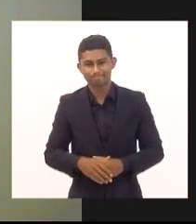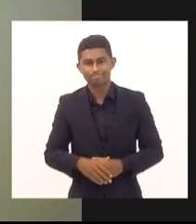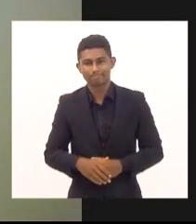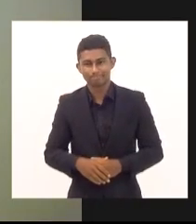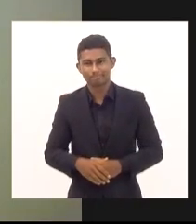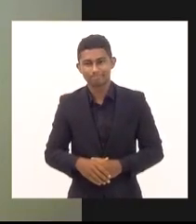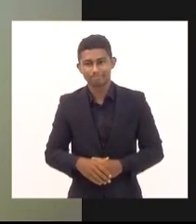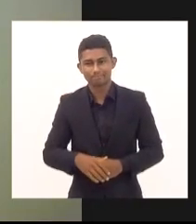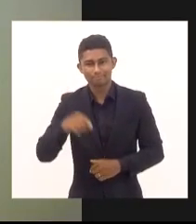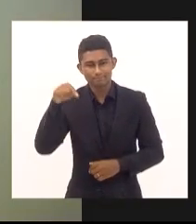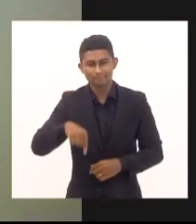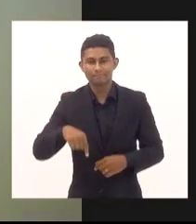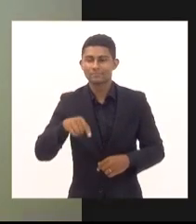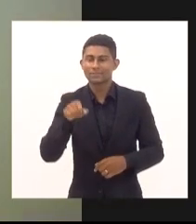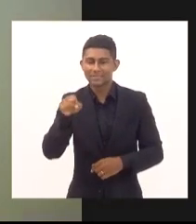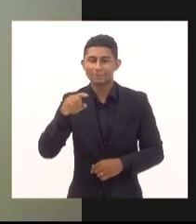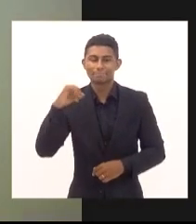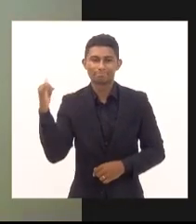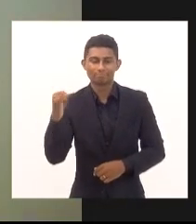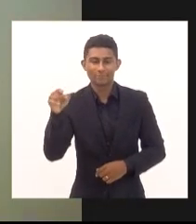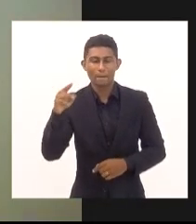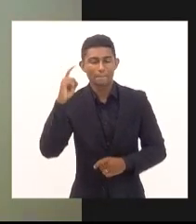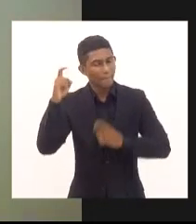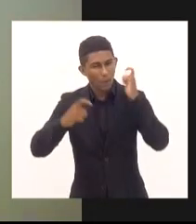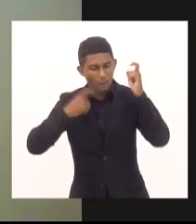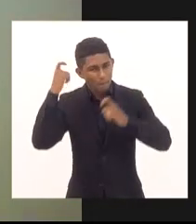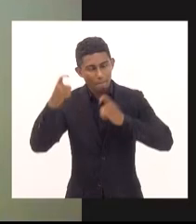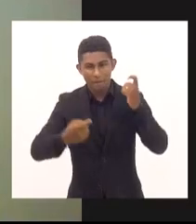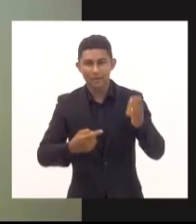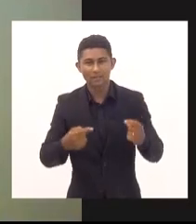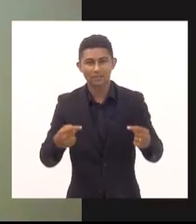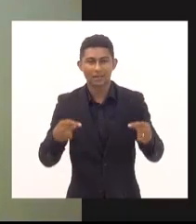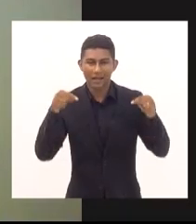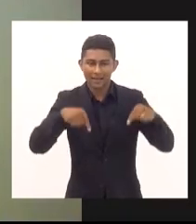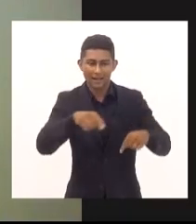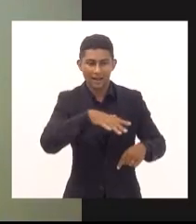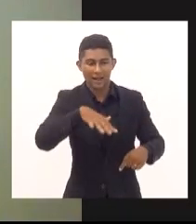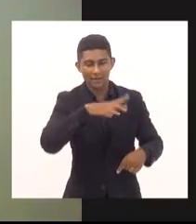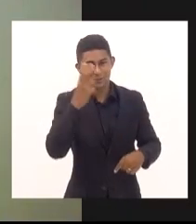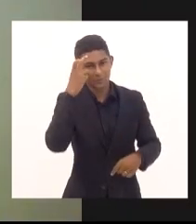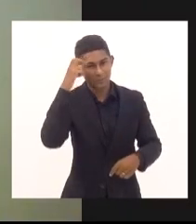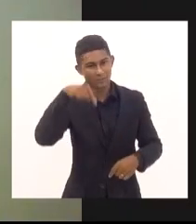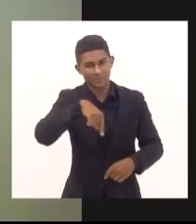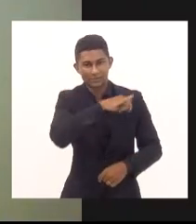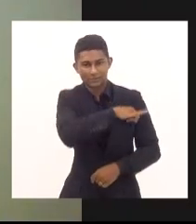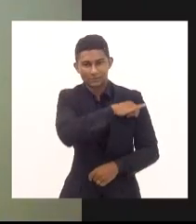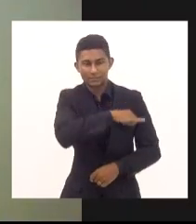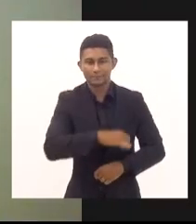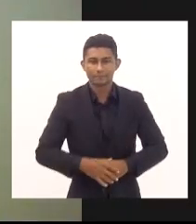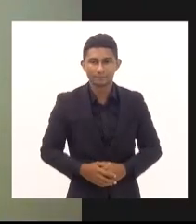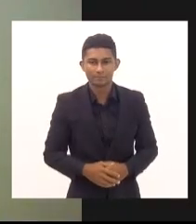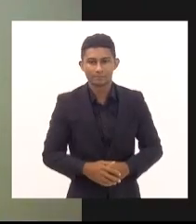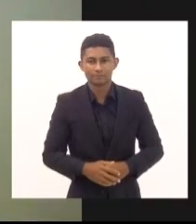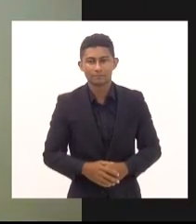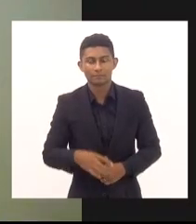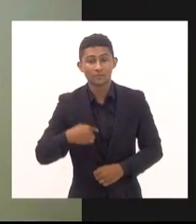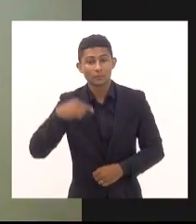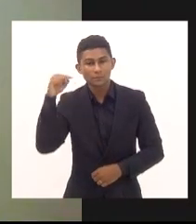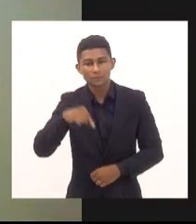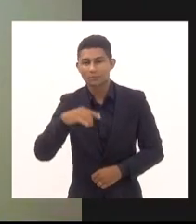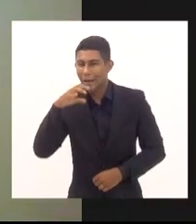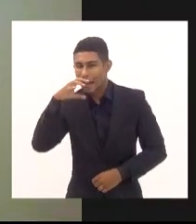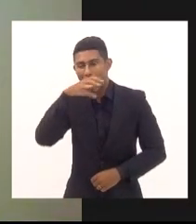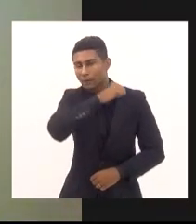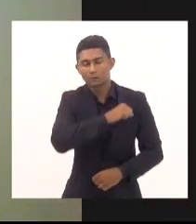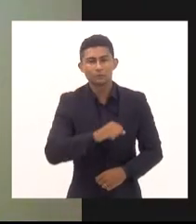Esse importante parlamentar tão preocupado com as questões da cultura em nosso estado. Na verdade, eu faço rapidamente uso